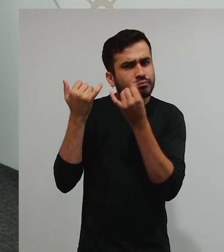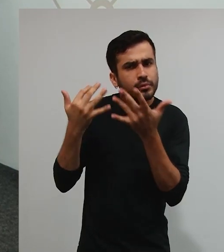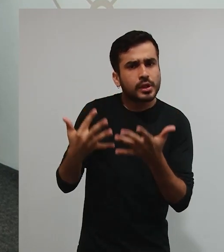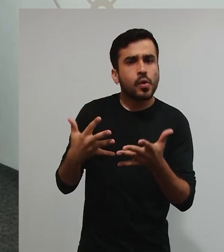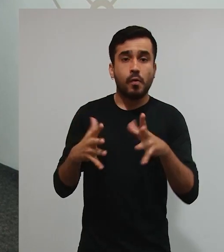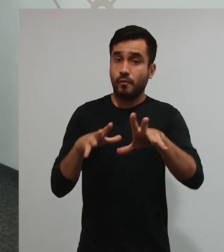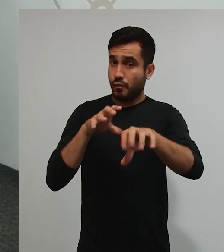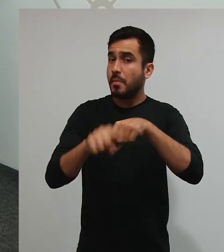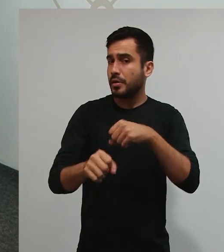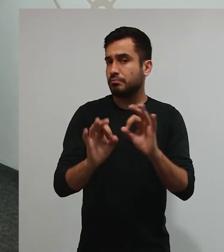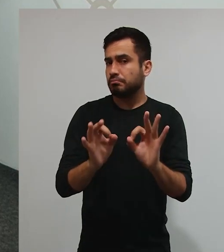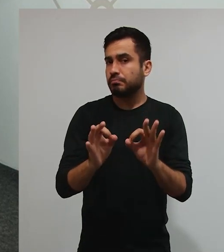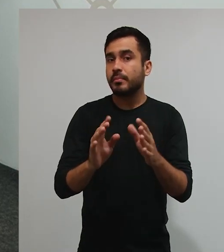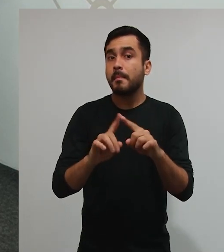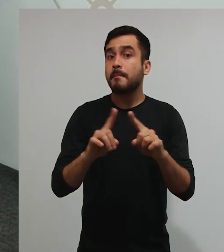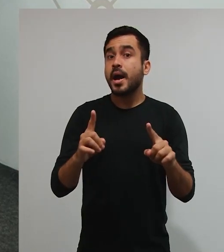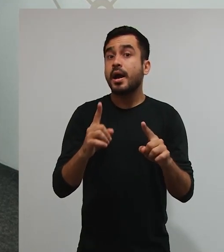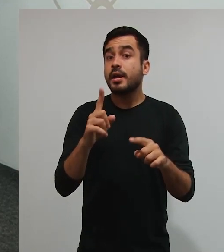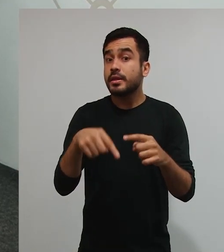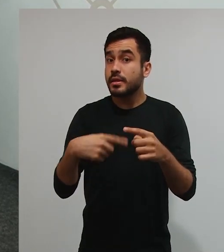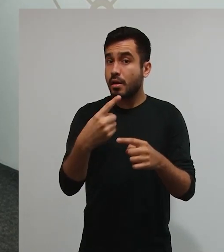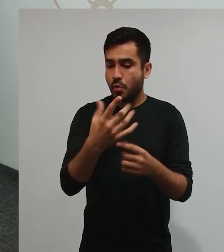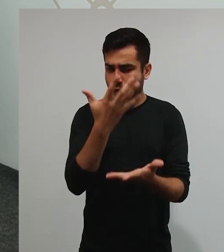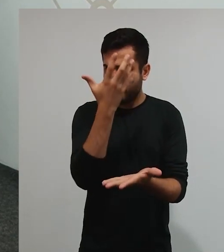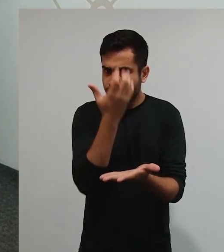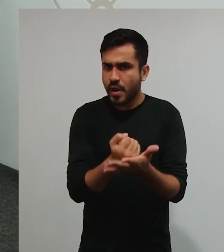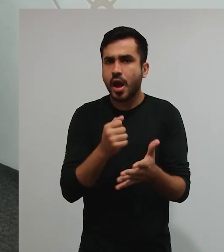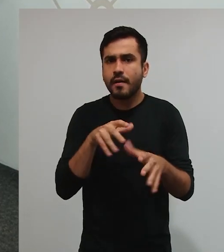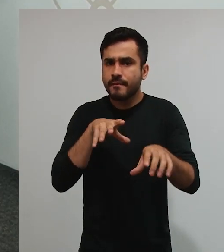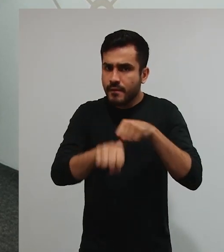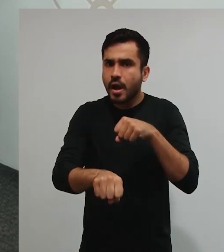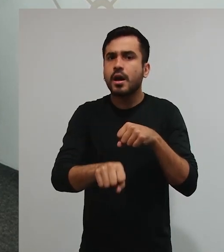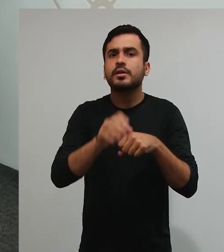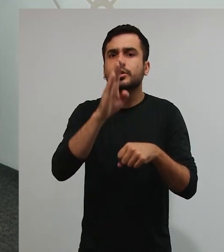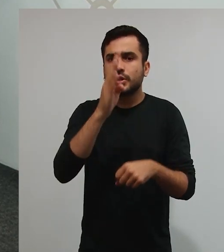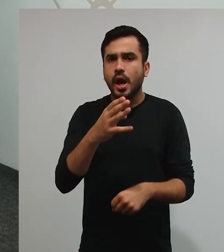de professora que a Janete é. Janete, me conta agora,